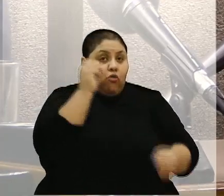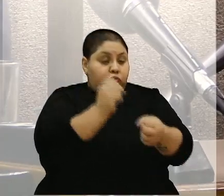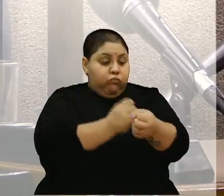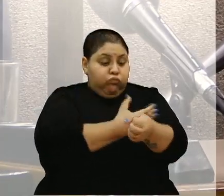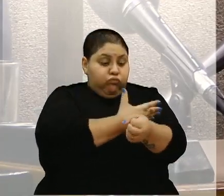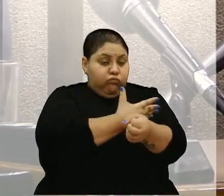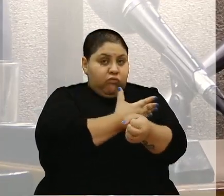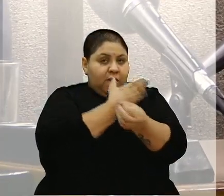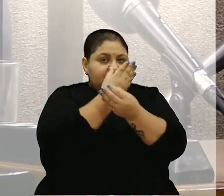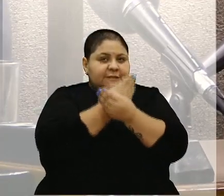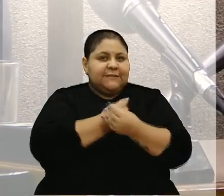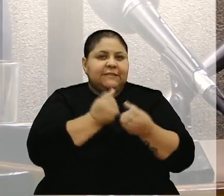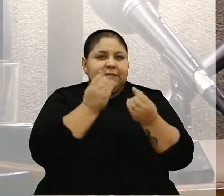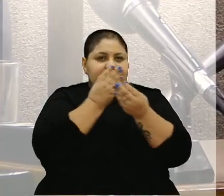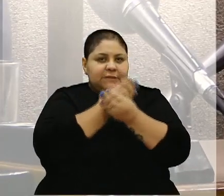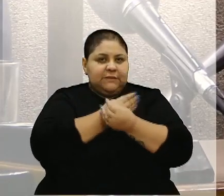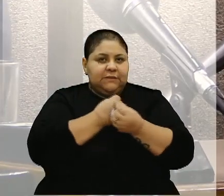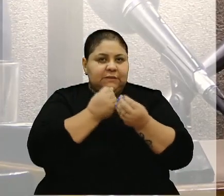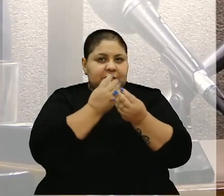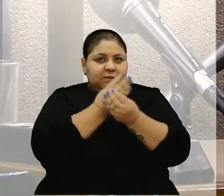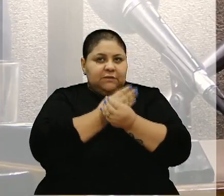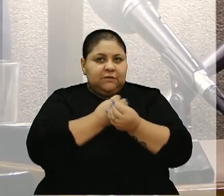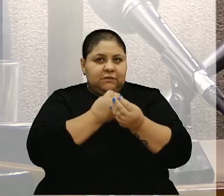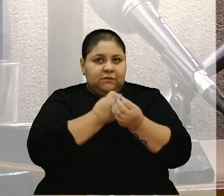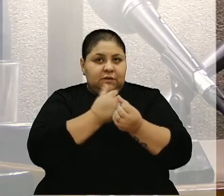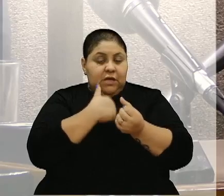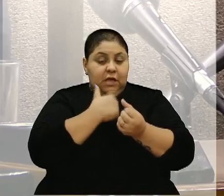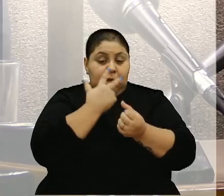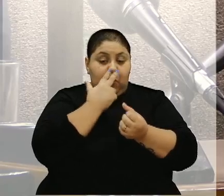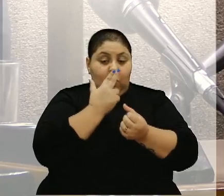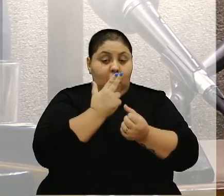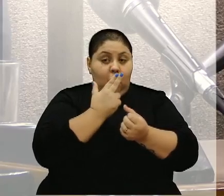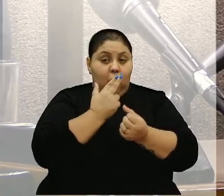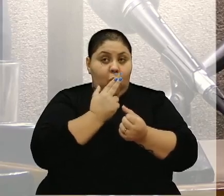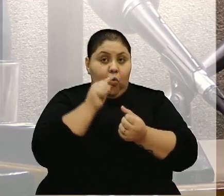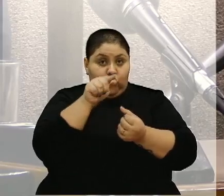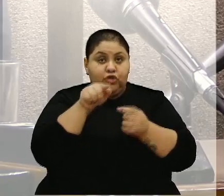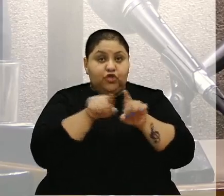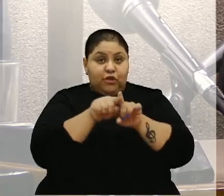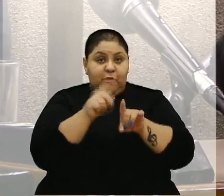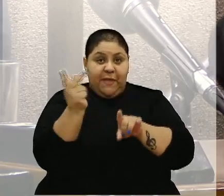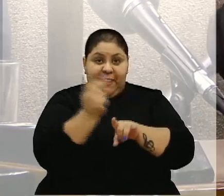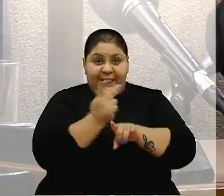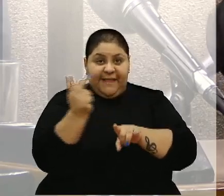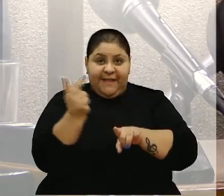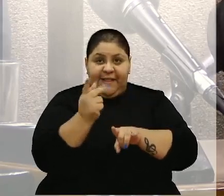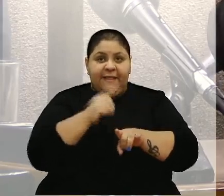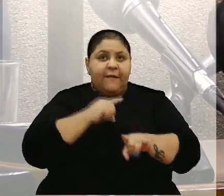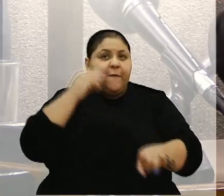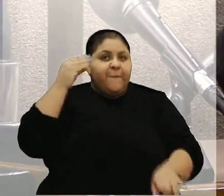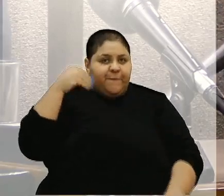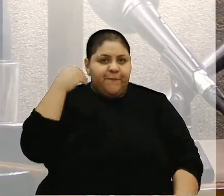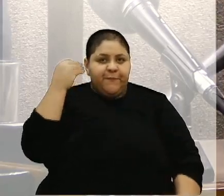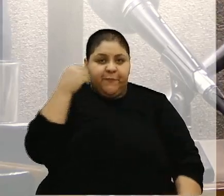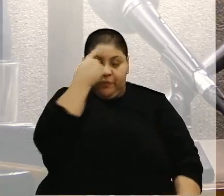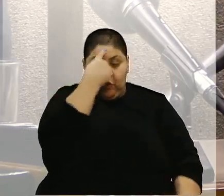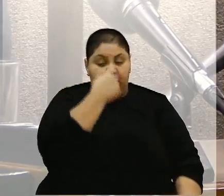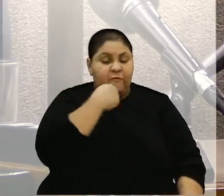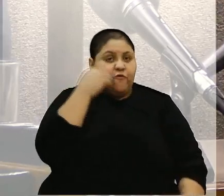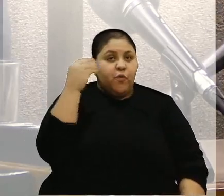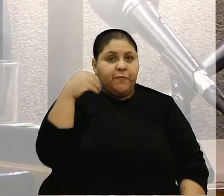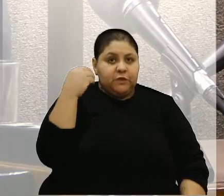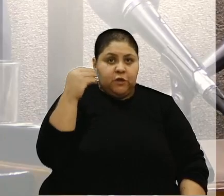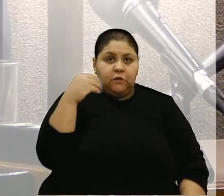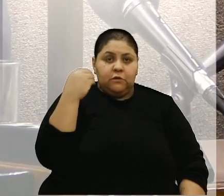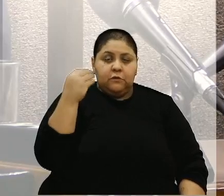intenso e sensível, que me parece ser o meu caso e o seu, a gente tem um perfil psicológico, cada um tem um perfil,